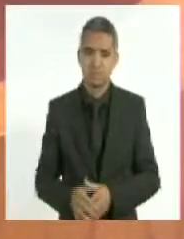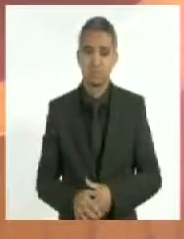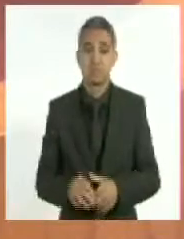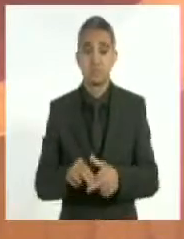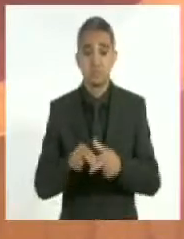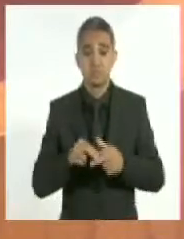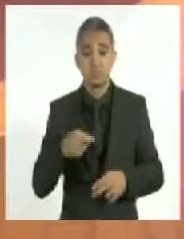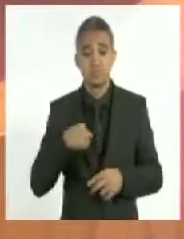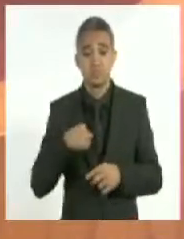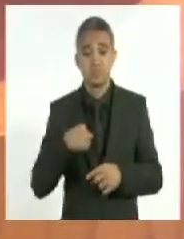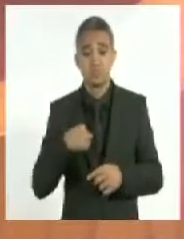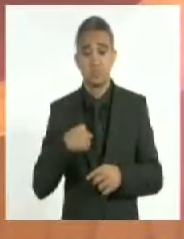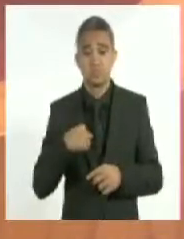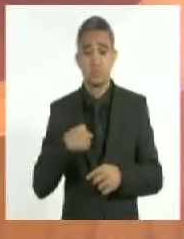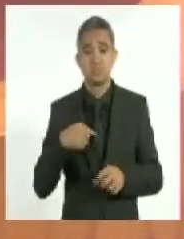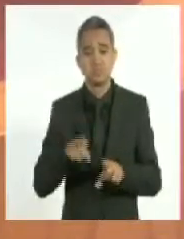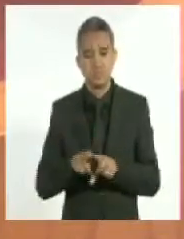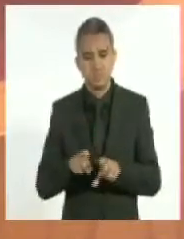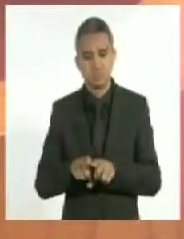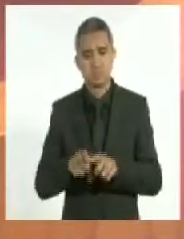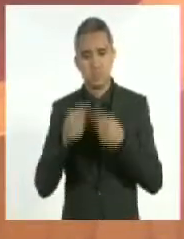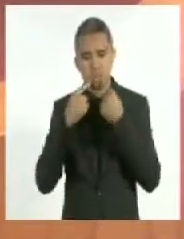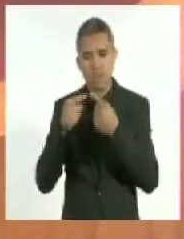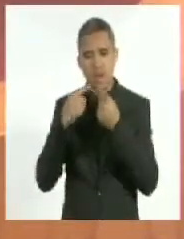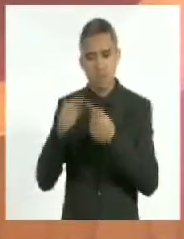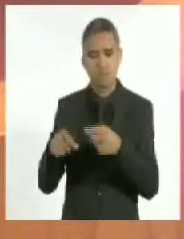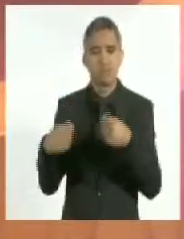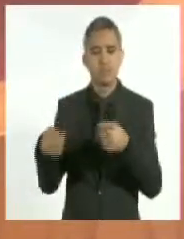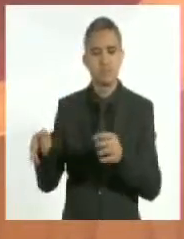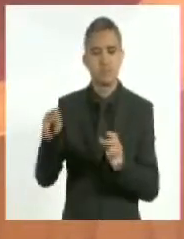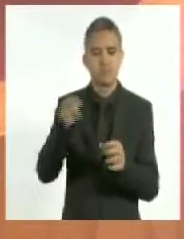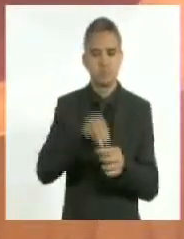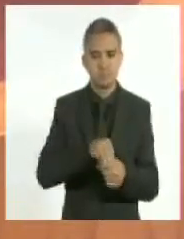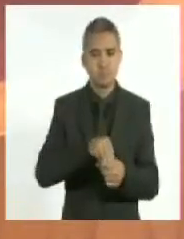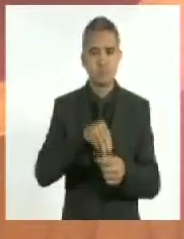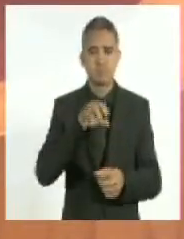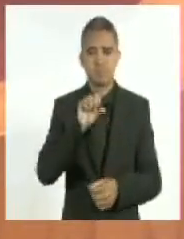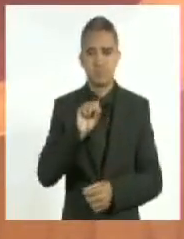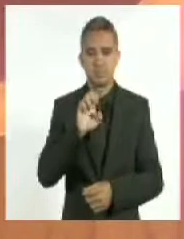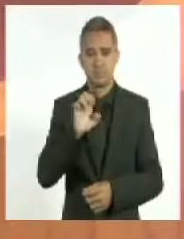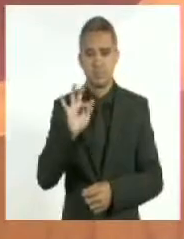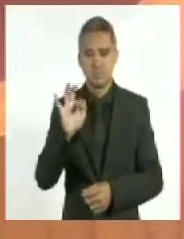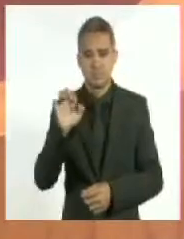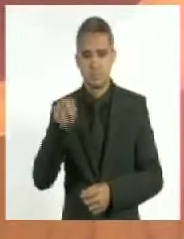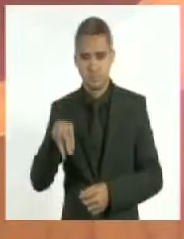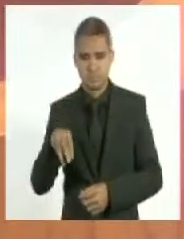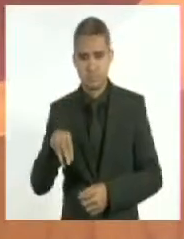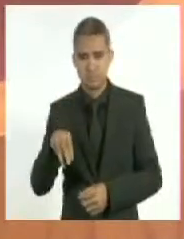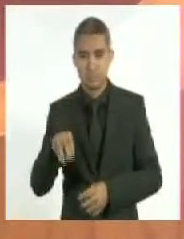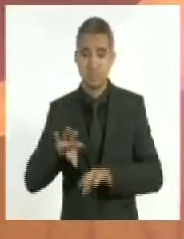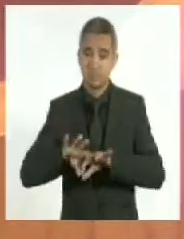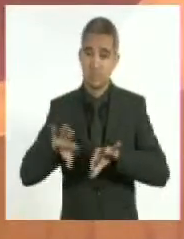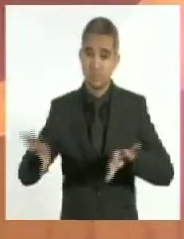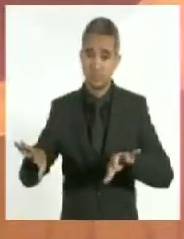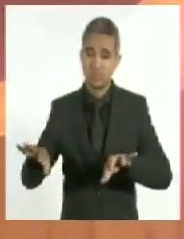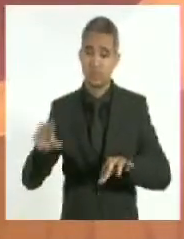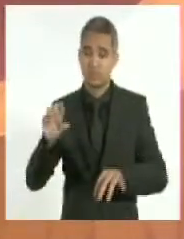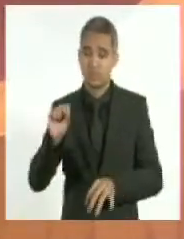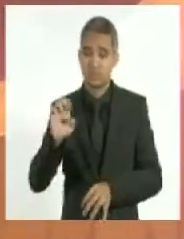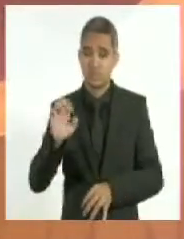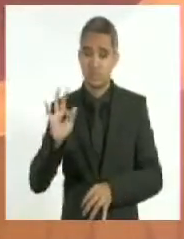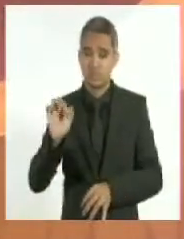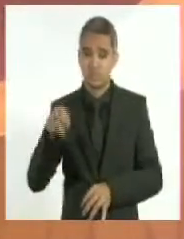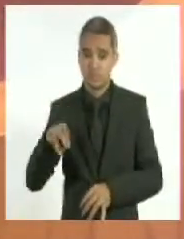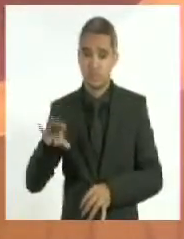Só que o CEFEM é uma taxa federal, é uma taxa de compensação, não tem nada a ver com a taxa estadual. E o que acontece, deputado Glauber, é que eu estranhei